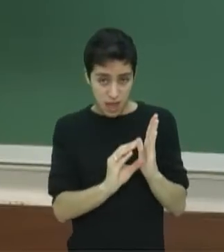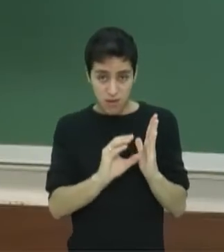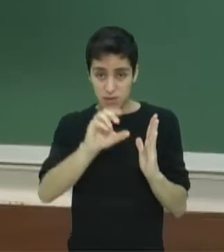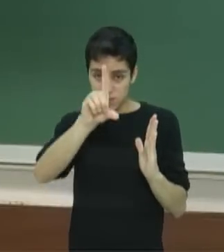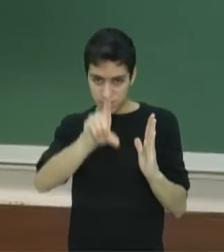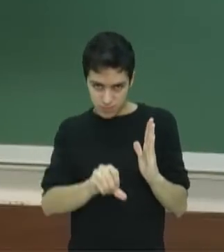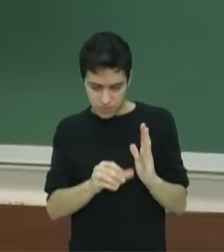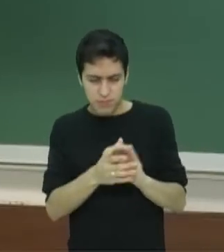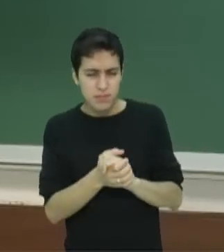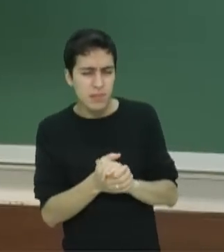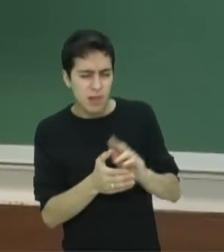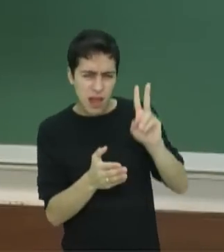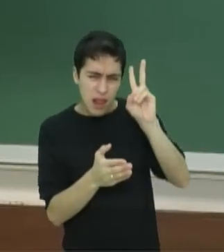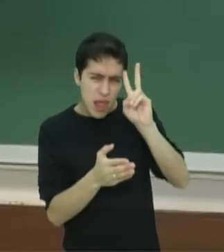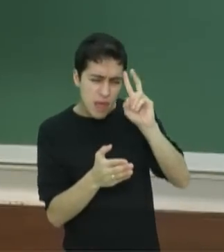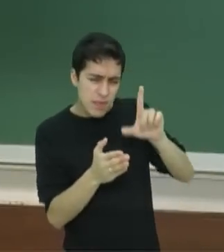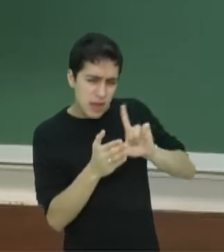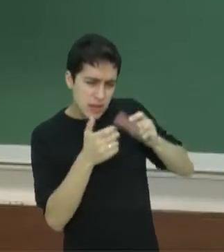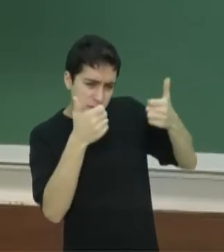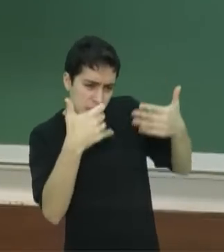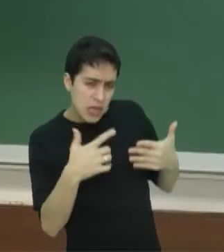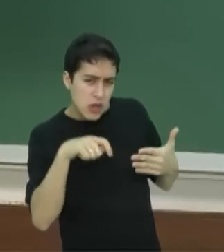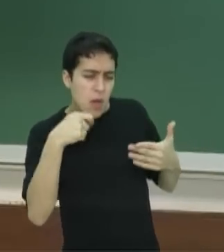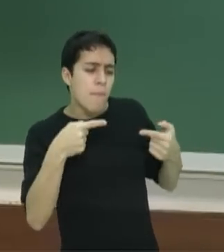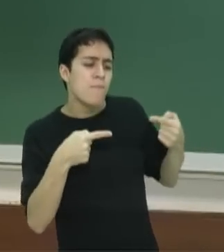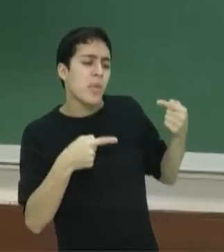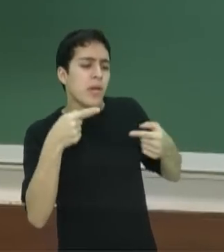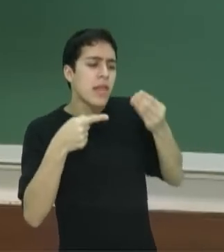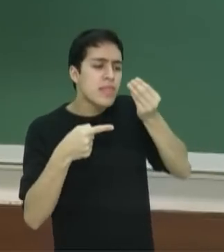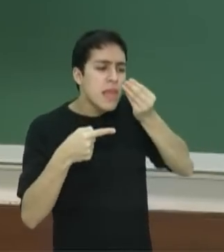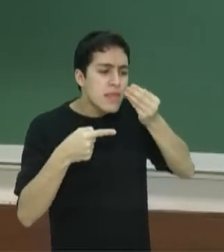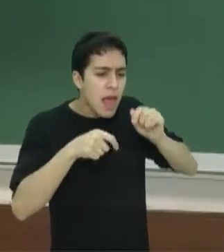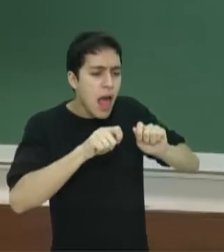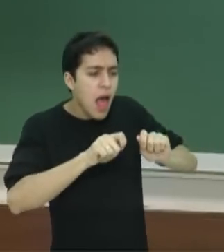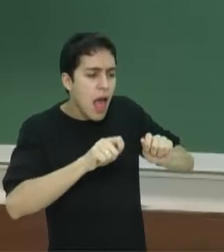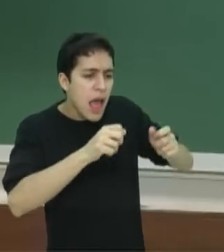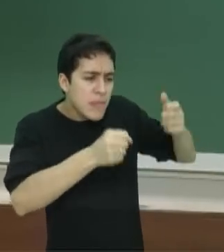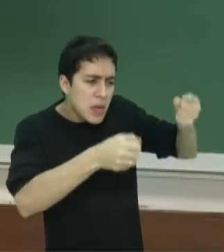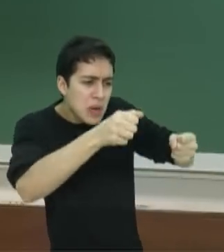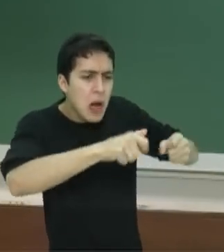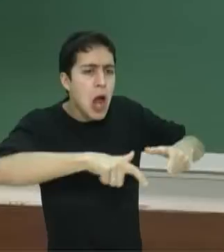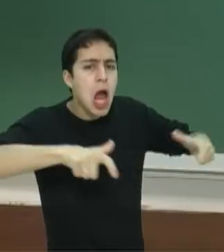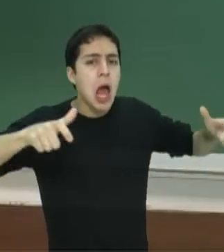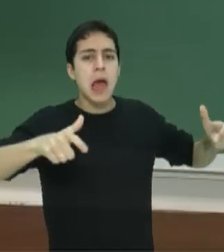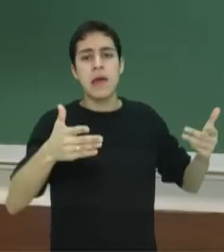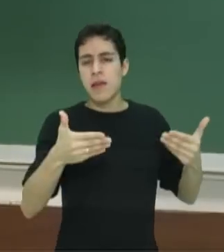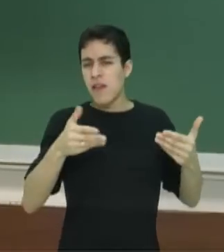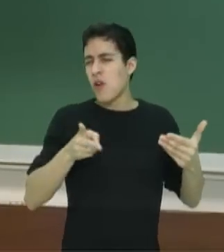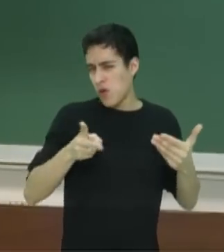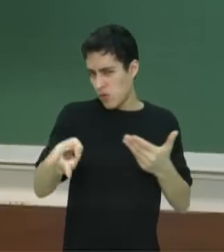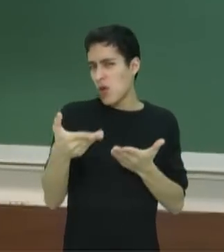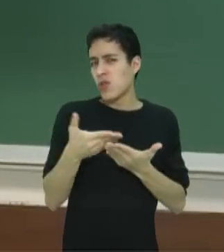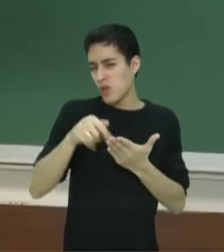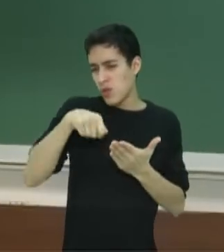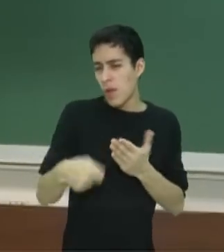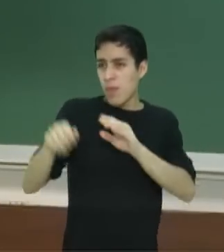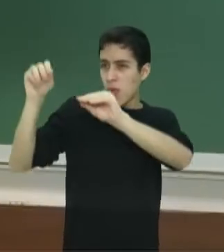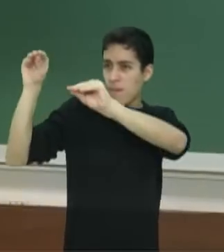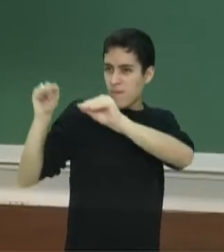pouquinho sobre a política do branqueamento? Pois bem, nós vamos continuar estudando imigração e vamos ver um pouquinho